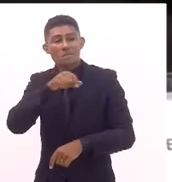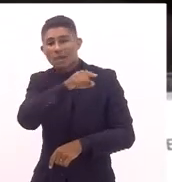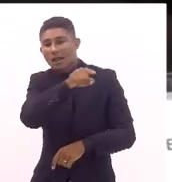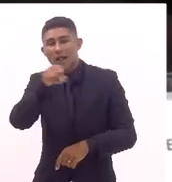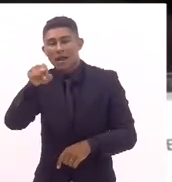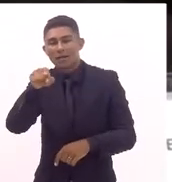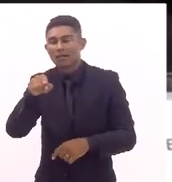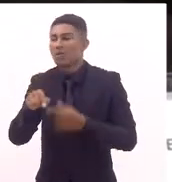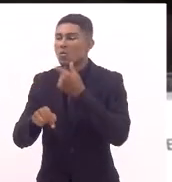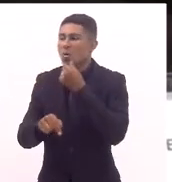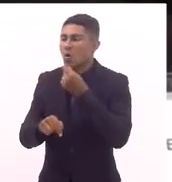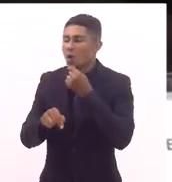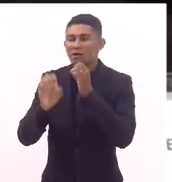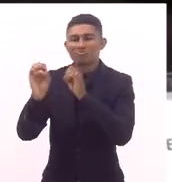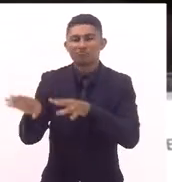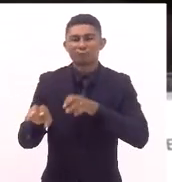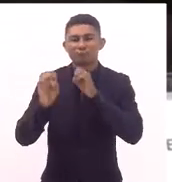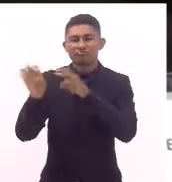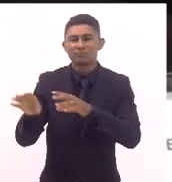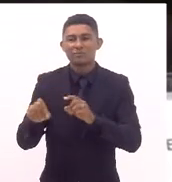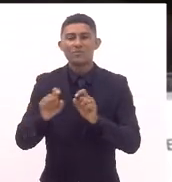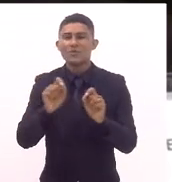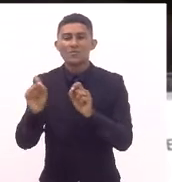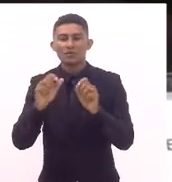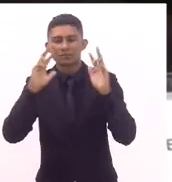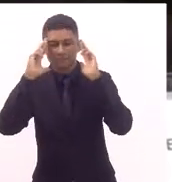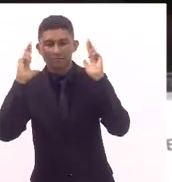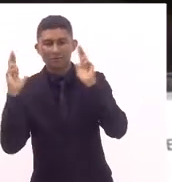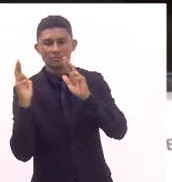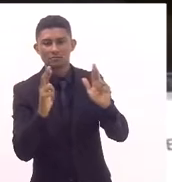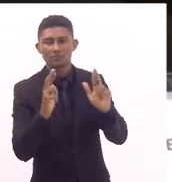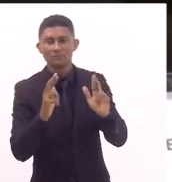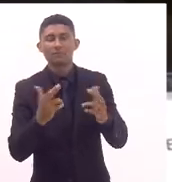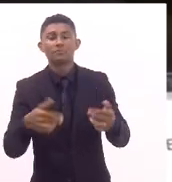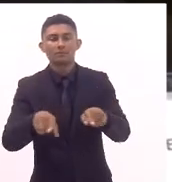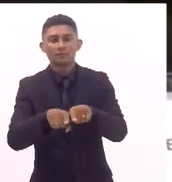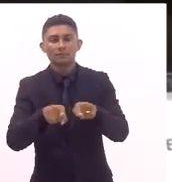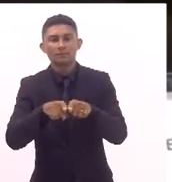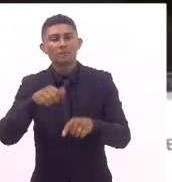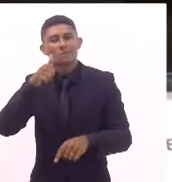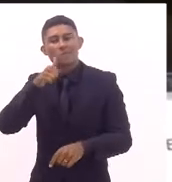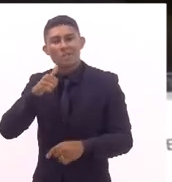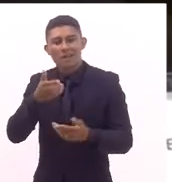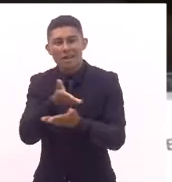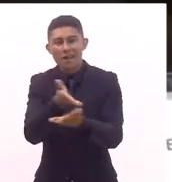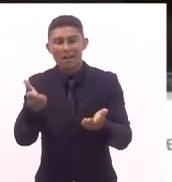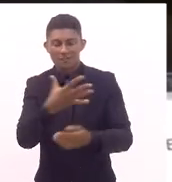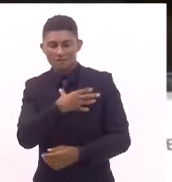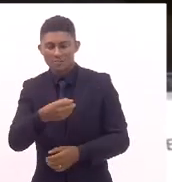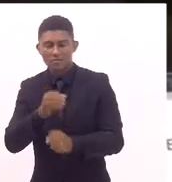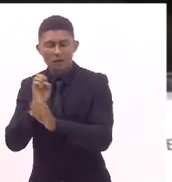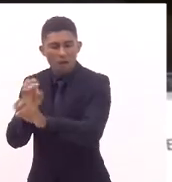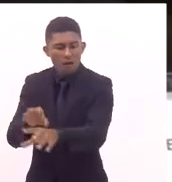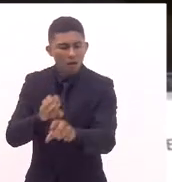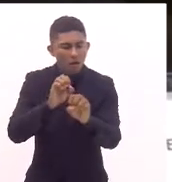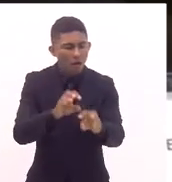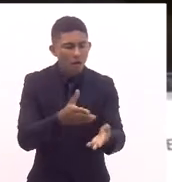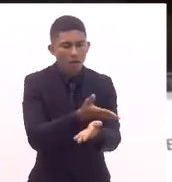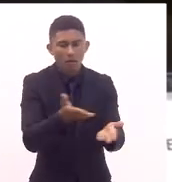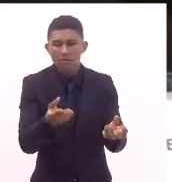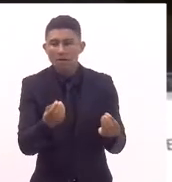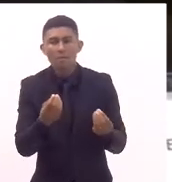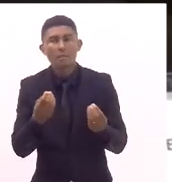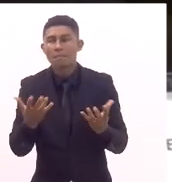homens ali respeitar Bendita suas voz às mulheres que educam seus filhos Para que respeitem